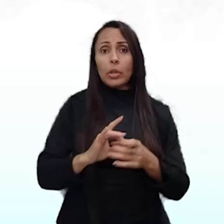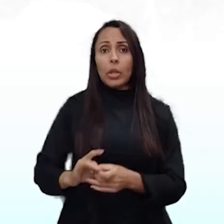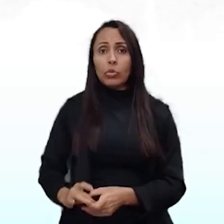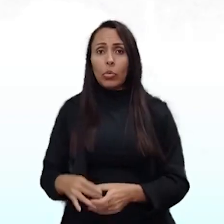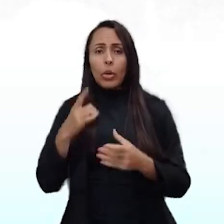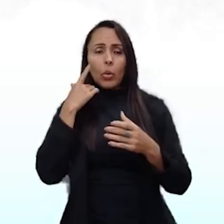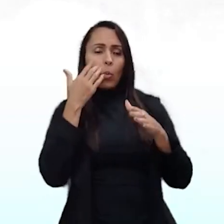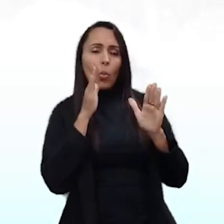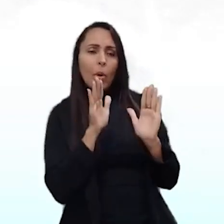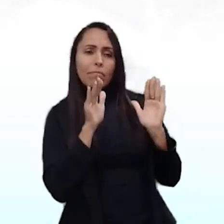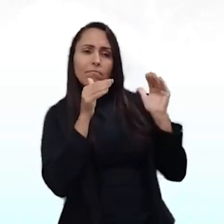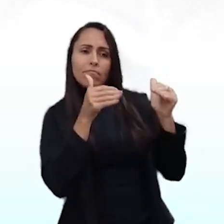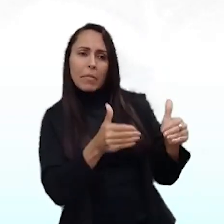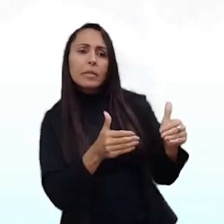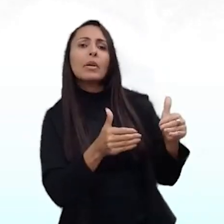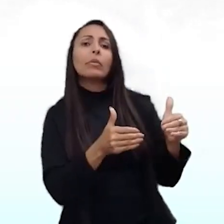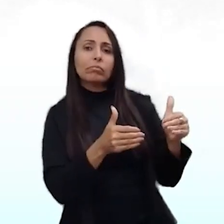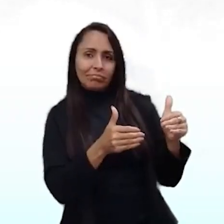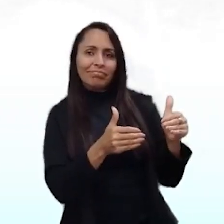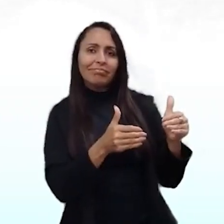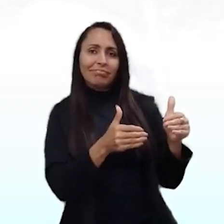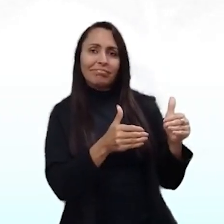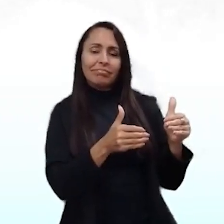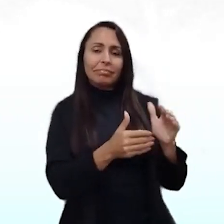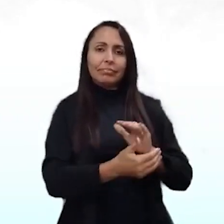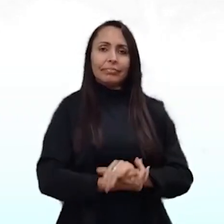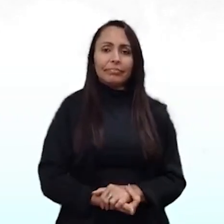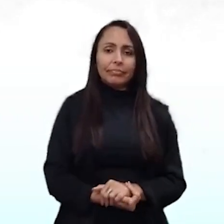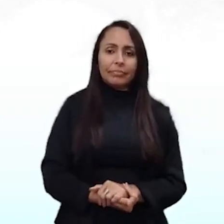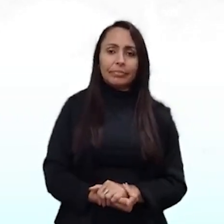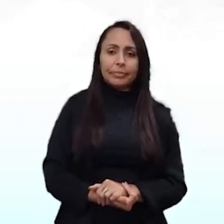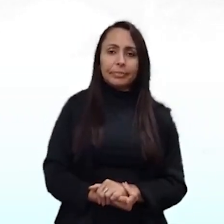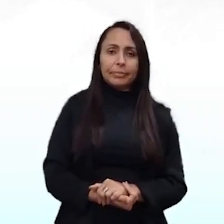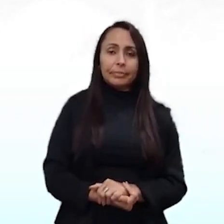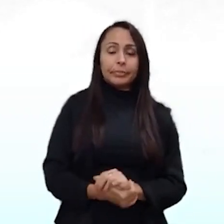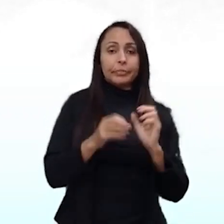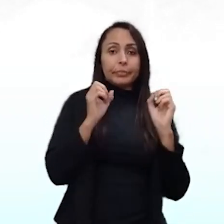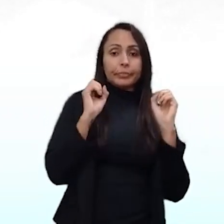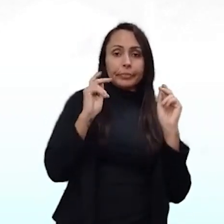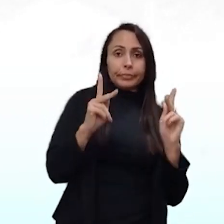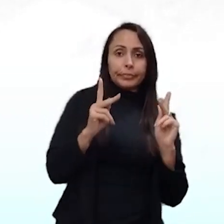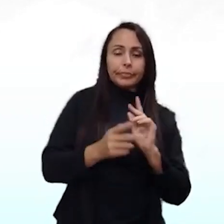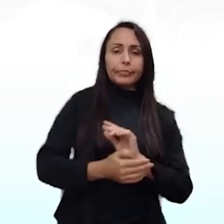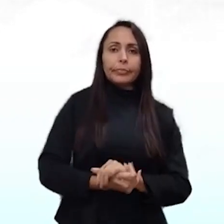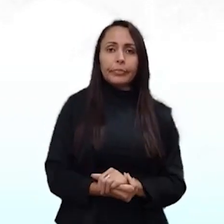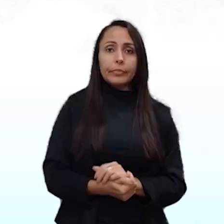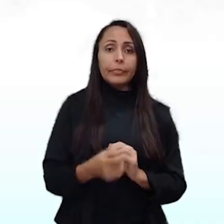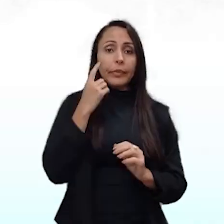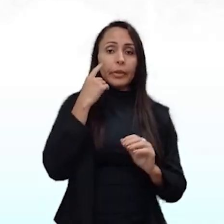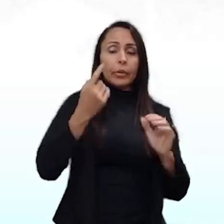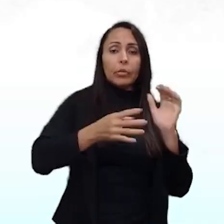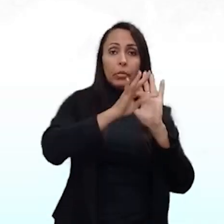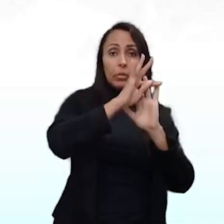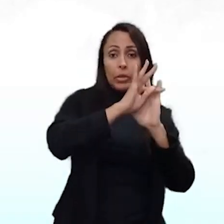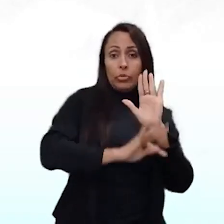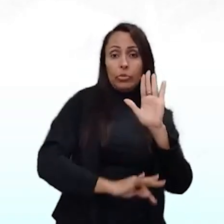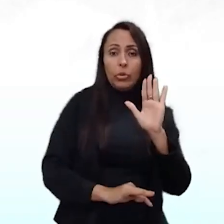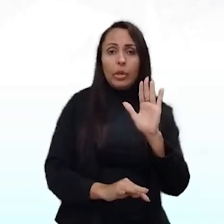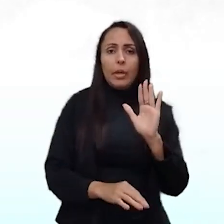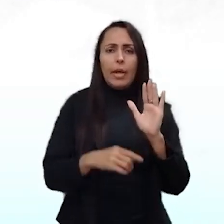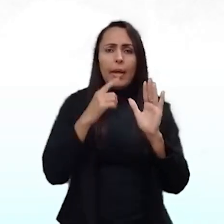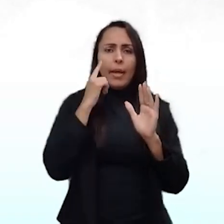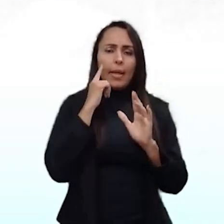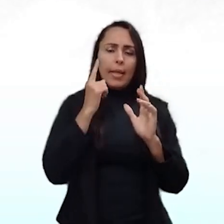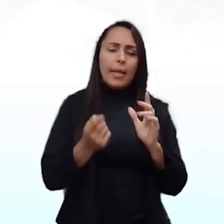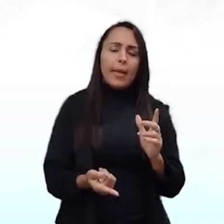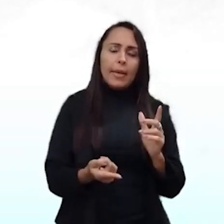intenção. Só vai ser texto se existir uma intencionalidade. Ok? Então, ó, o texto é